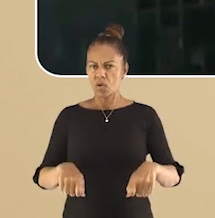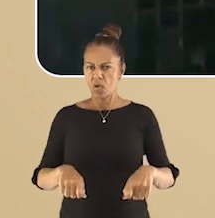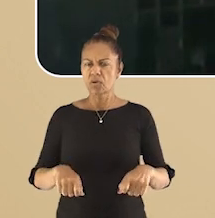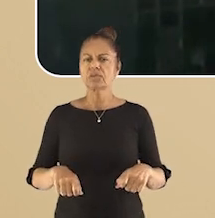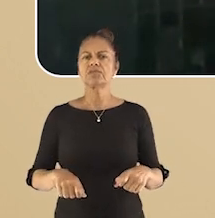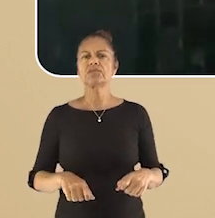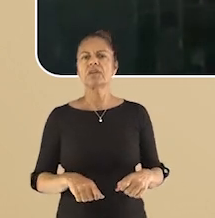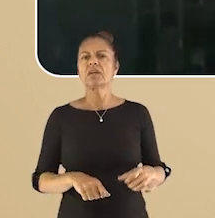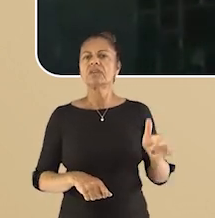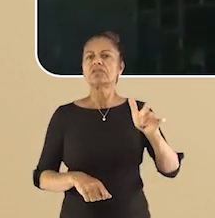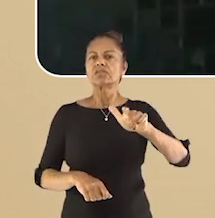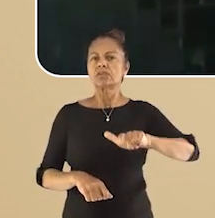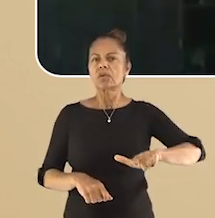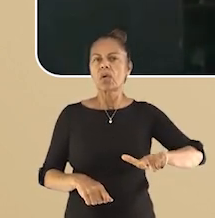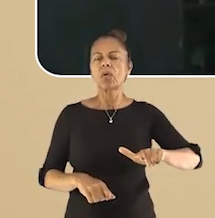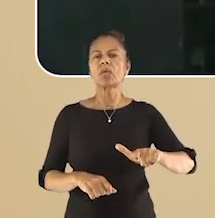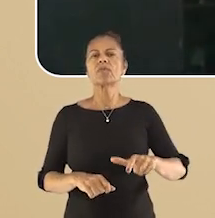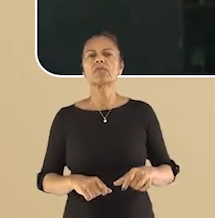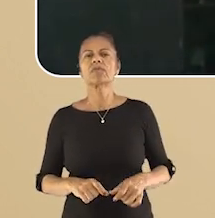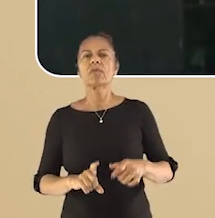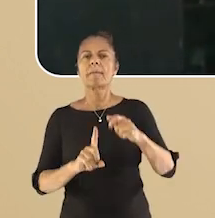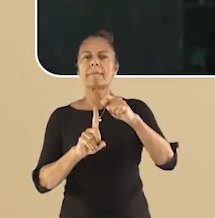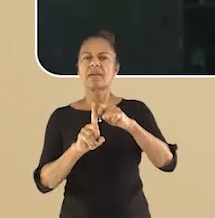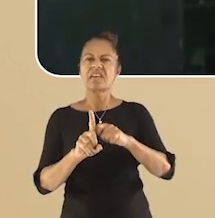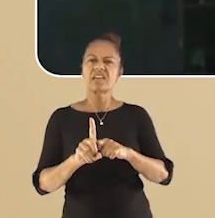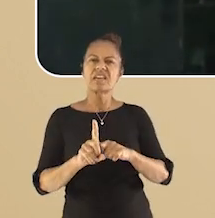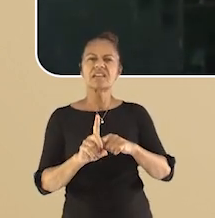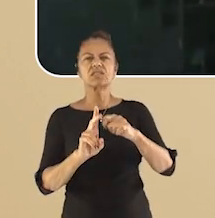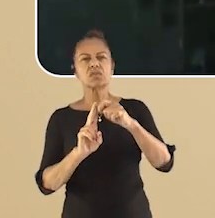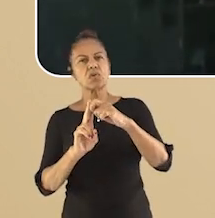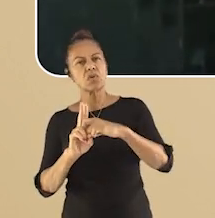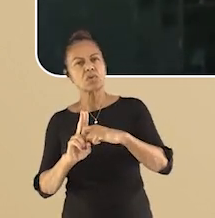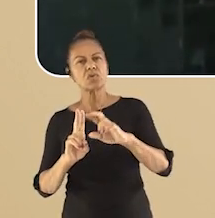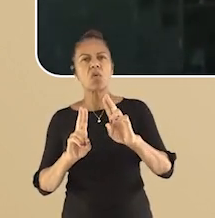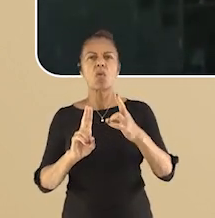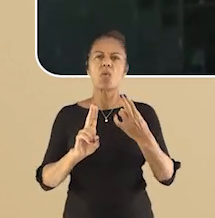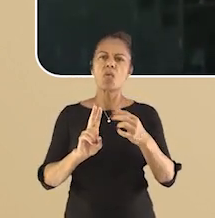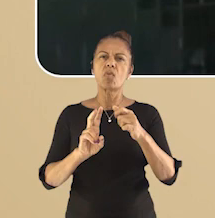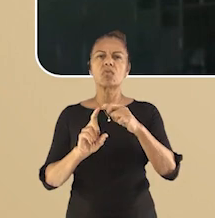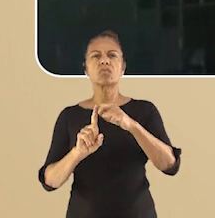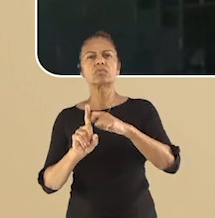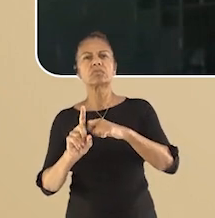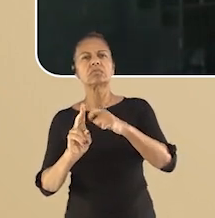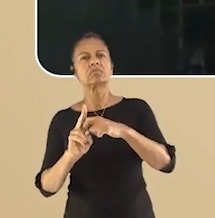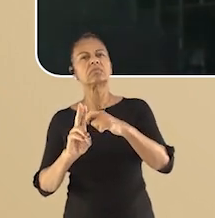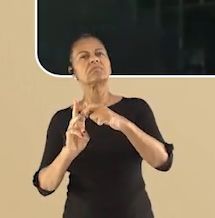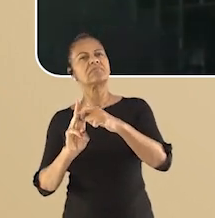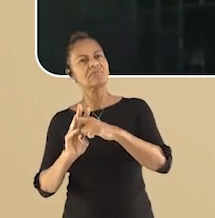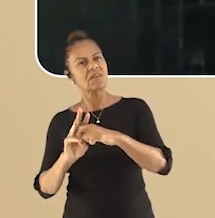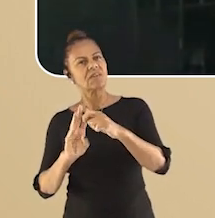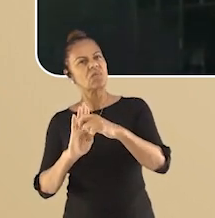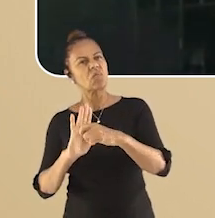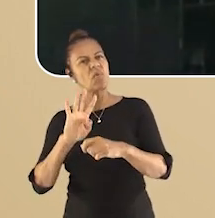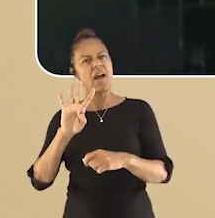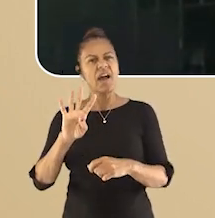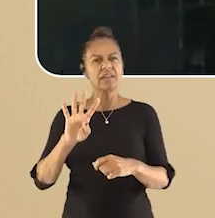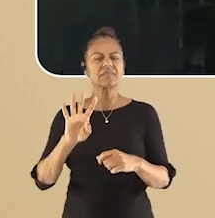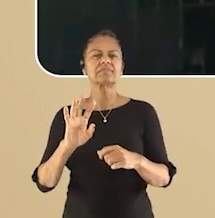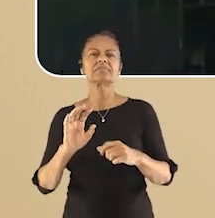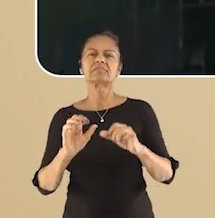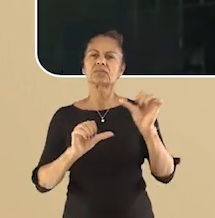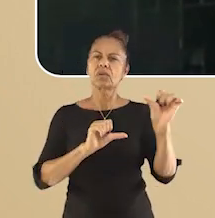preparado. E pronto! Assim você pode repetir esta